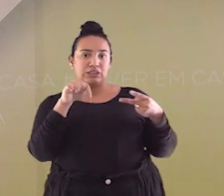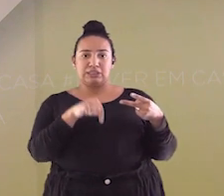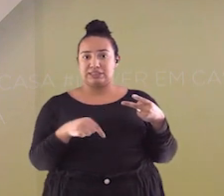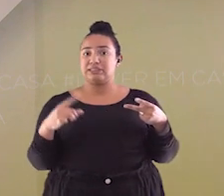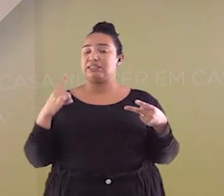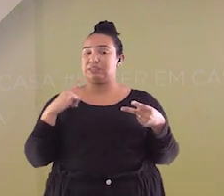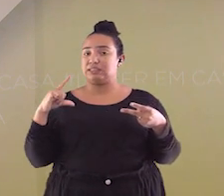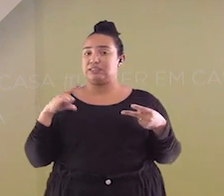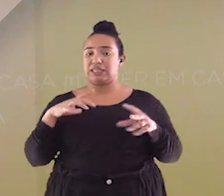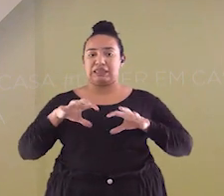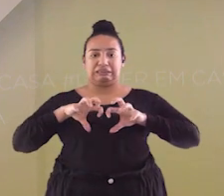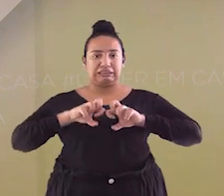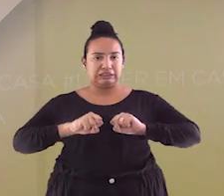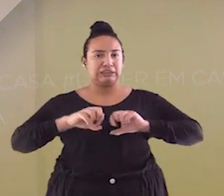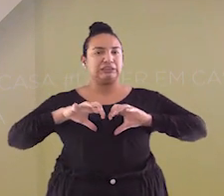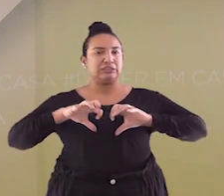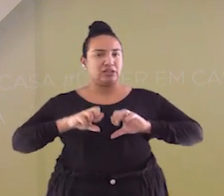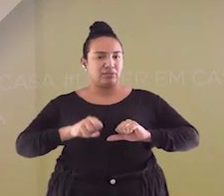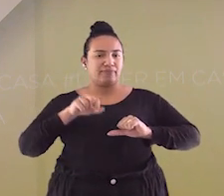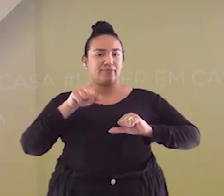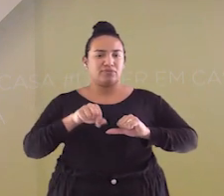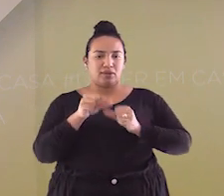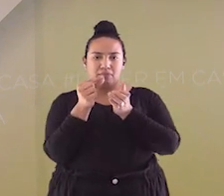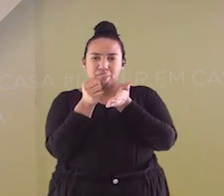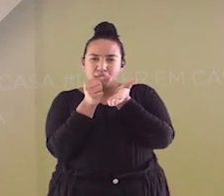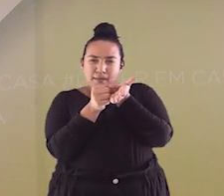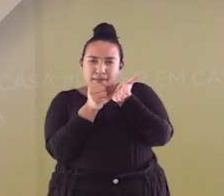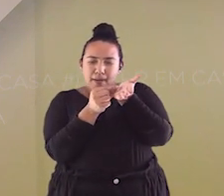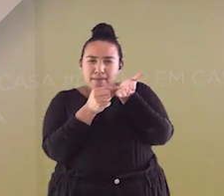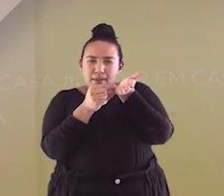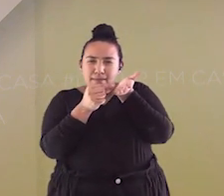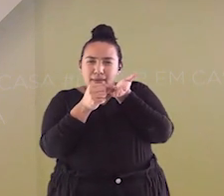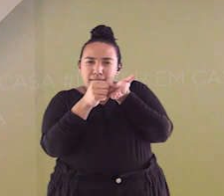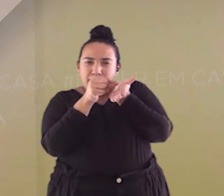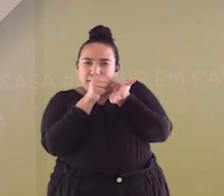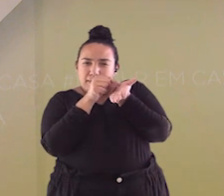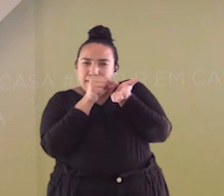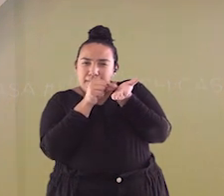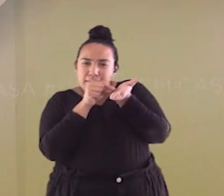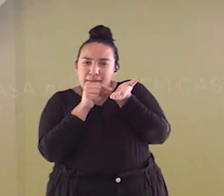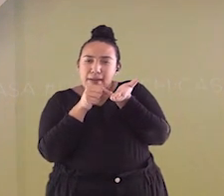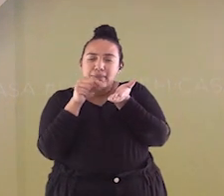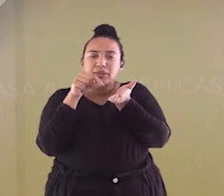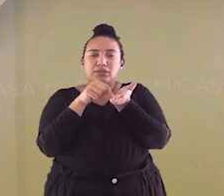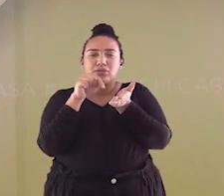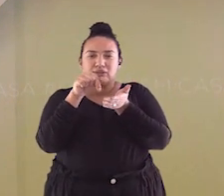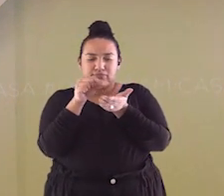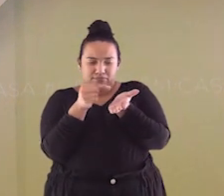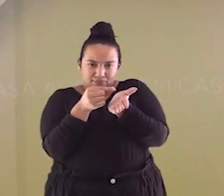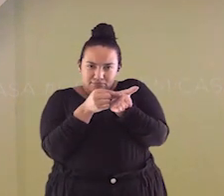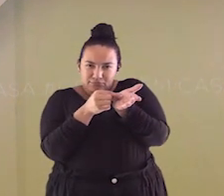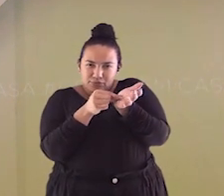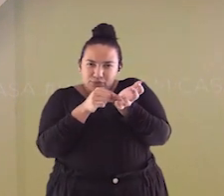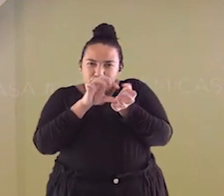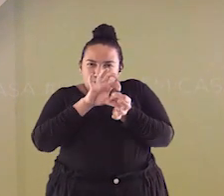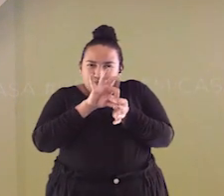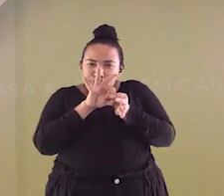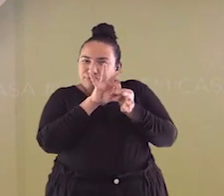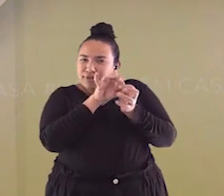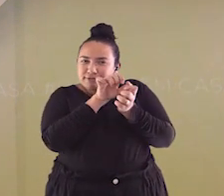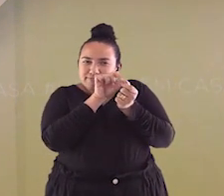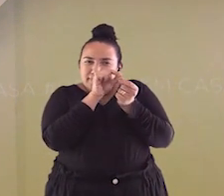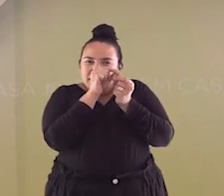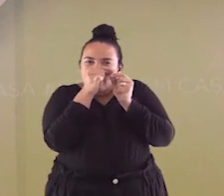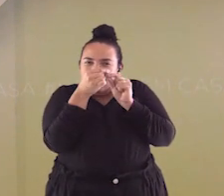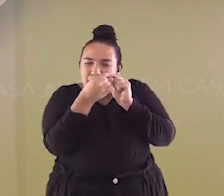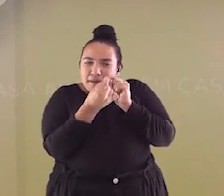de argila. Os grãos de argila são bem pequenos e ficam bem juntinhos. A união desses grãos de argila